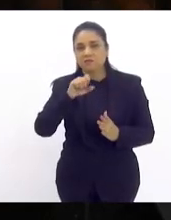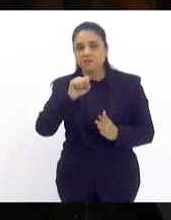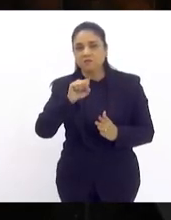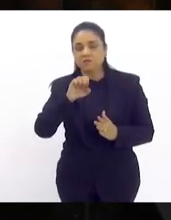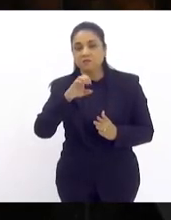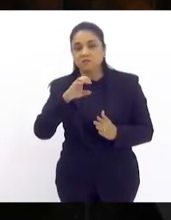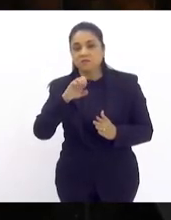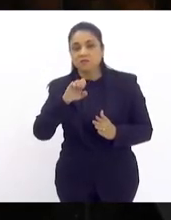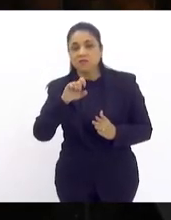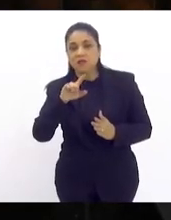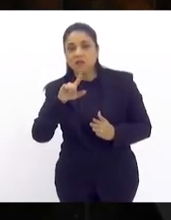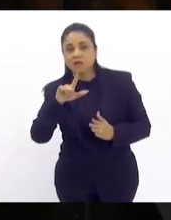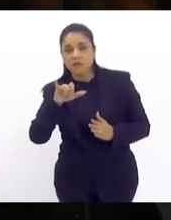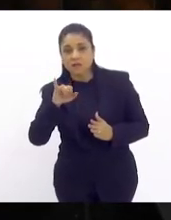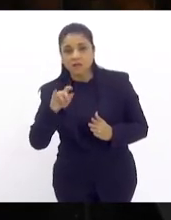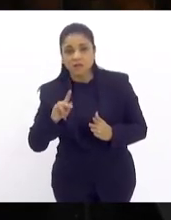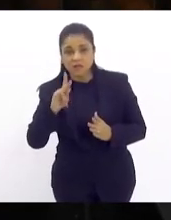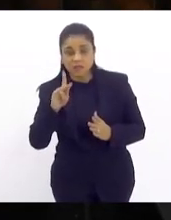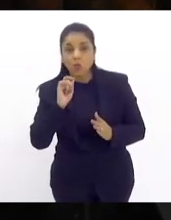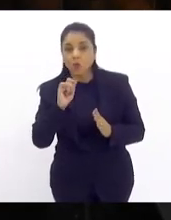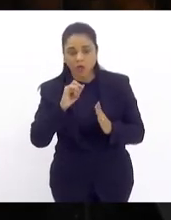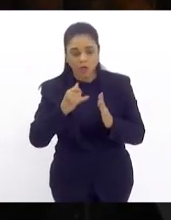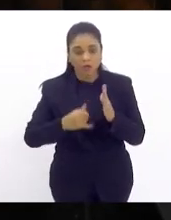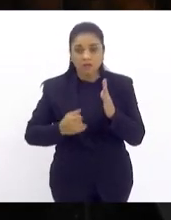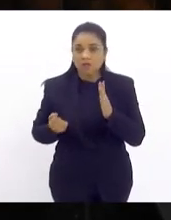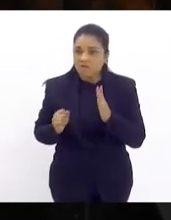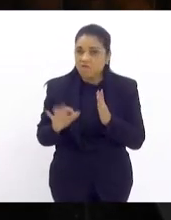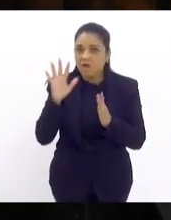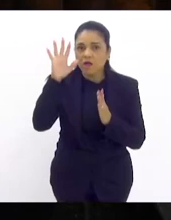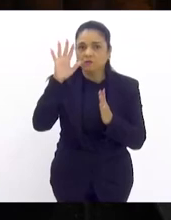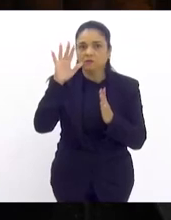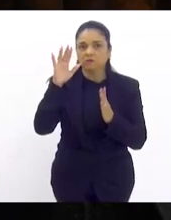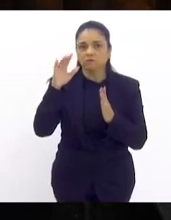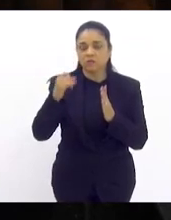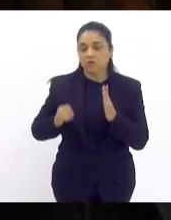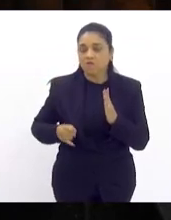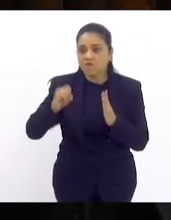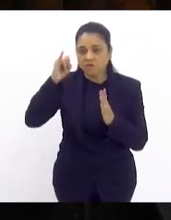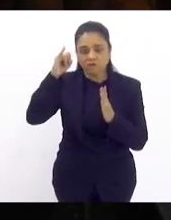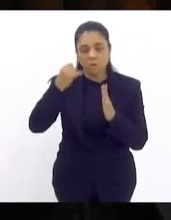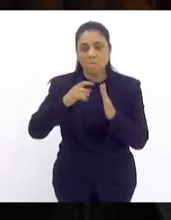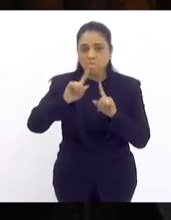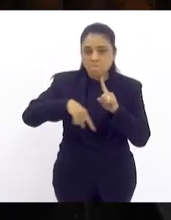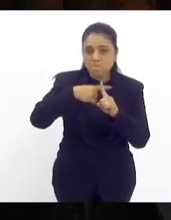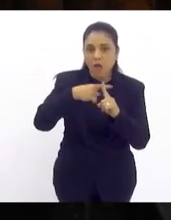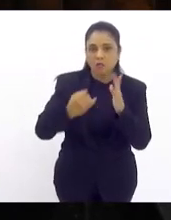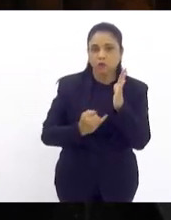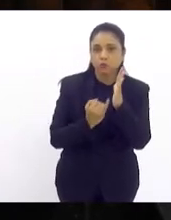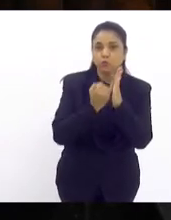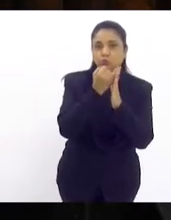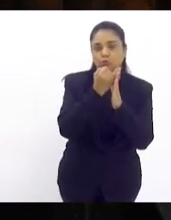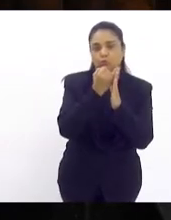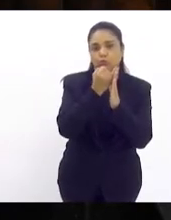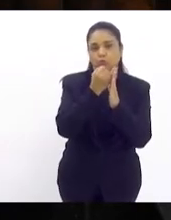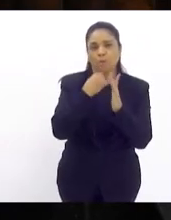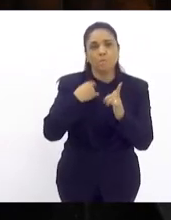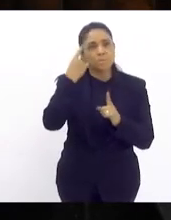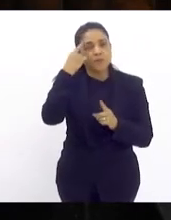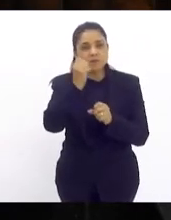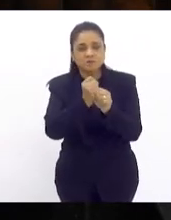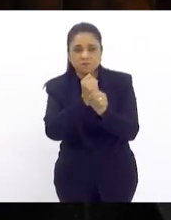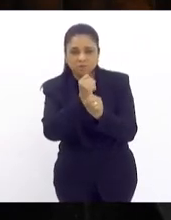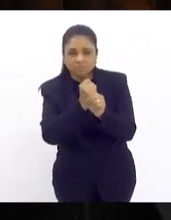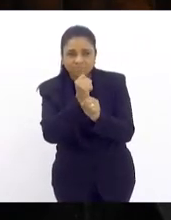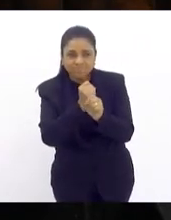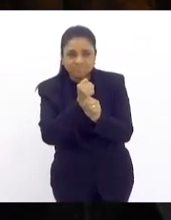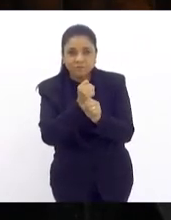a inflação mais juros quanto vai ser a inflação do ano imaginando imaginamos que ela